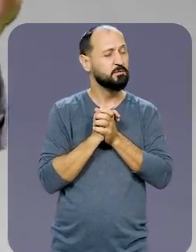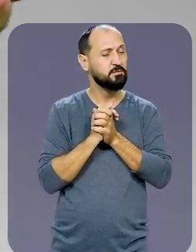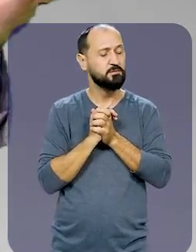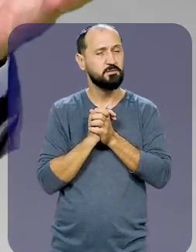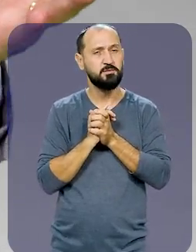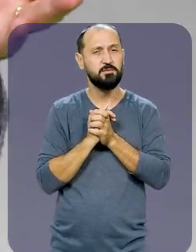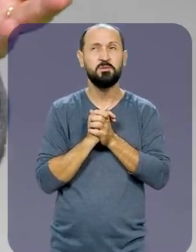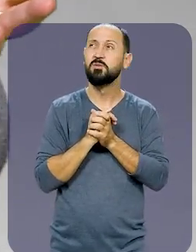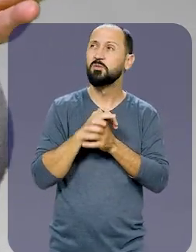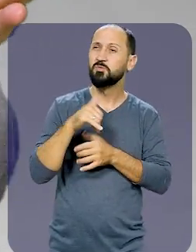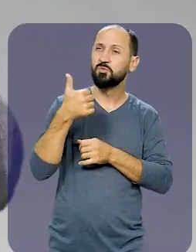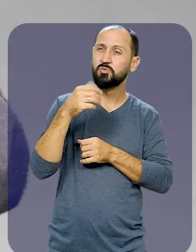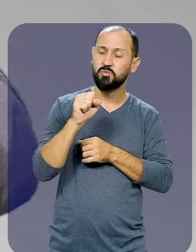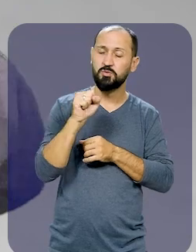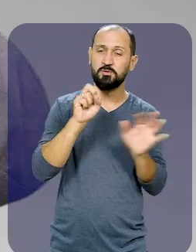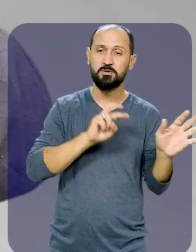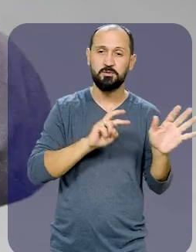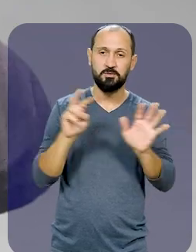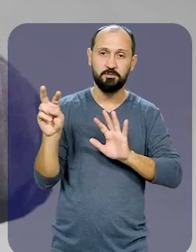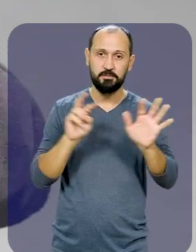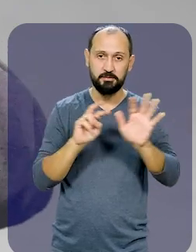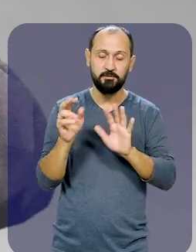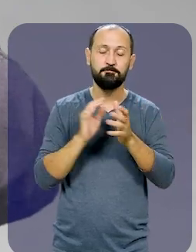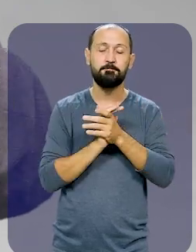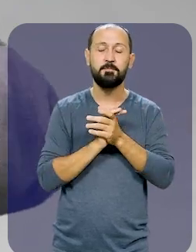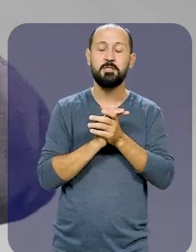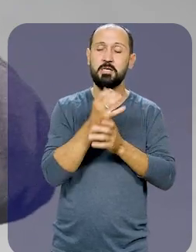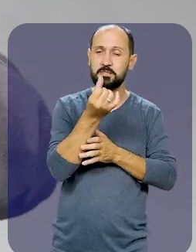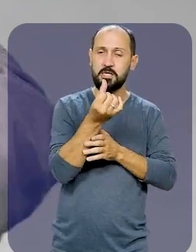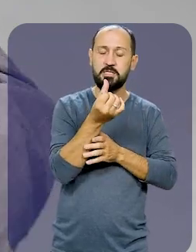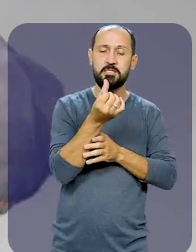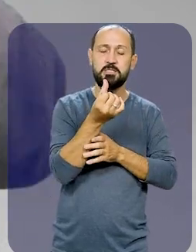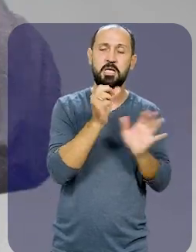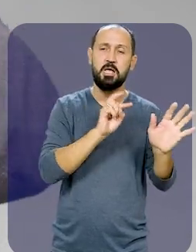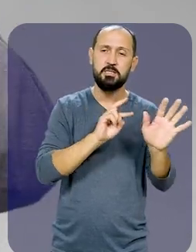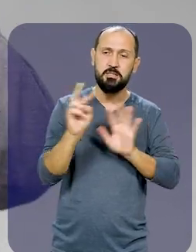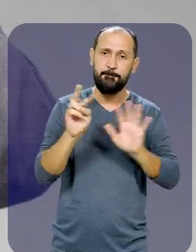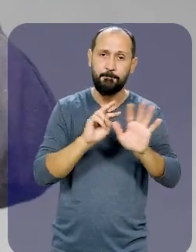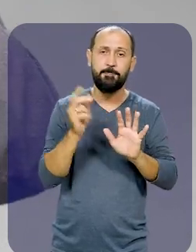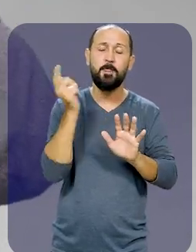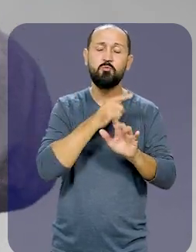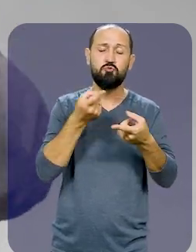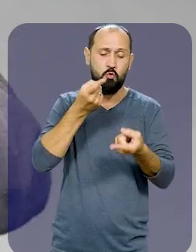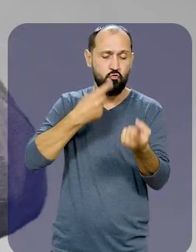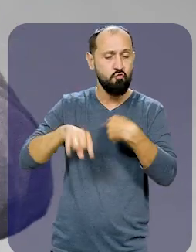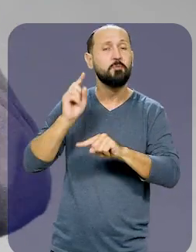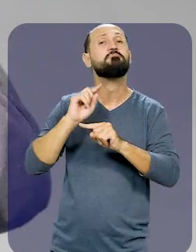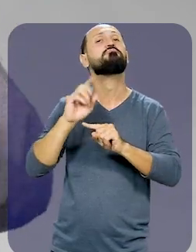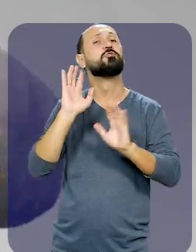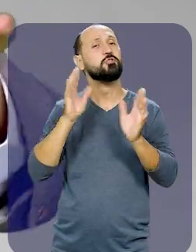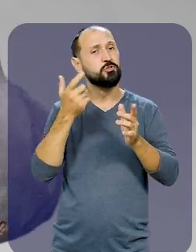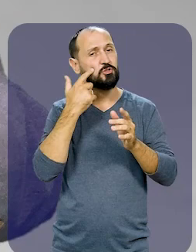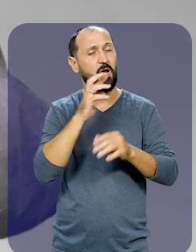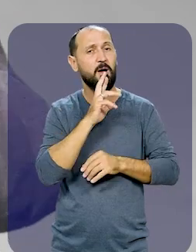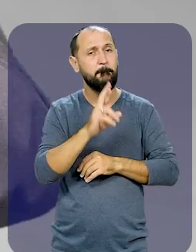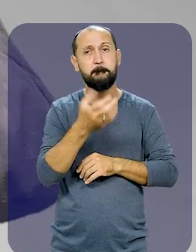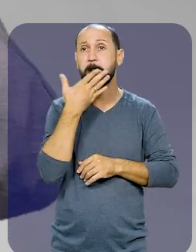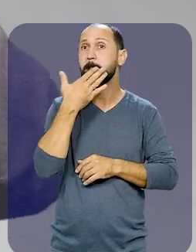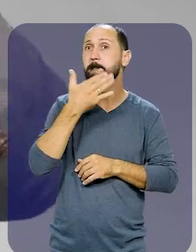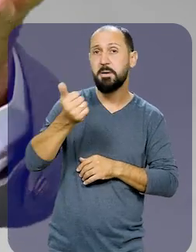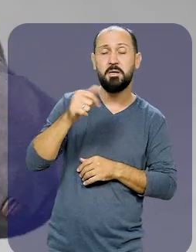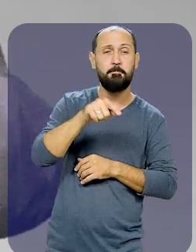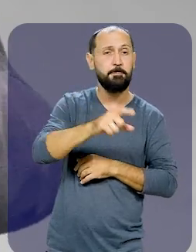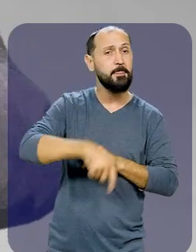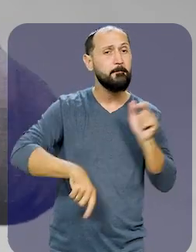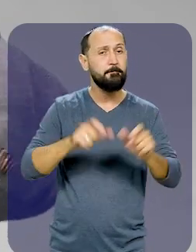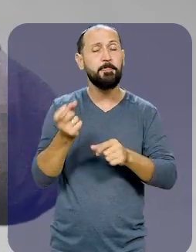18 semanas. Mas em 6 semanas nós já conseguimos reverter e a resposta clínica é extraordinária. A pessoa